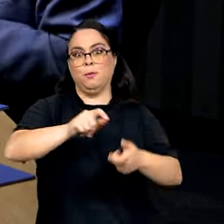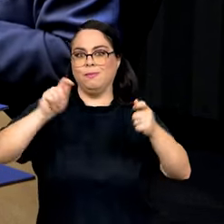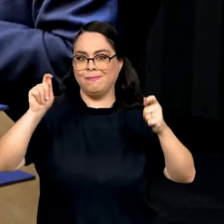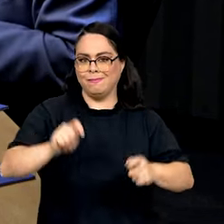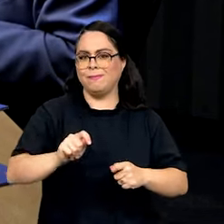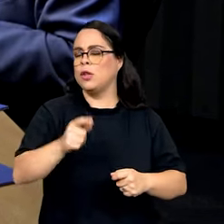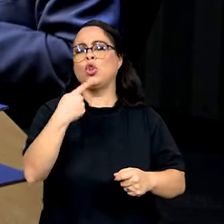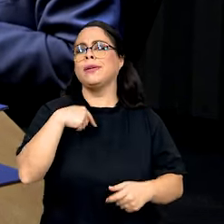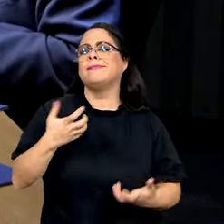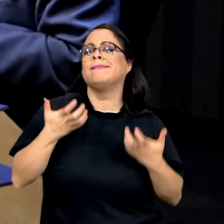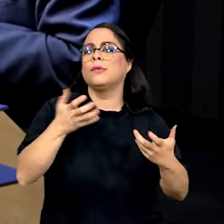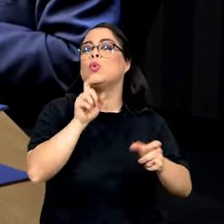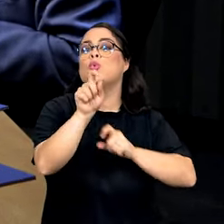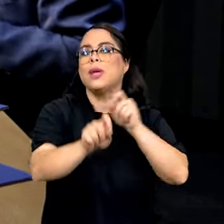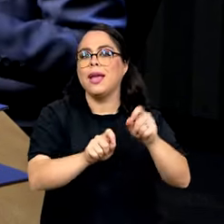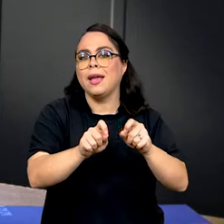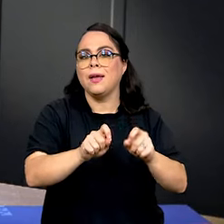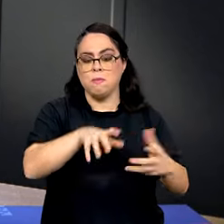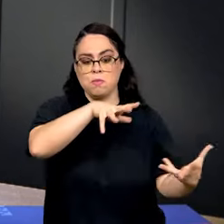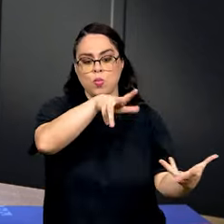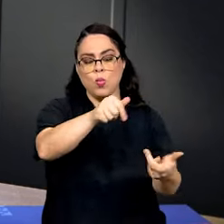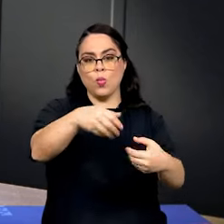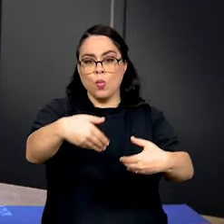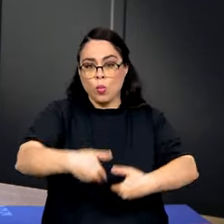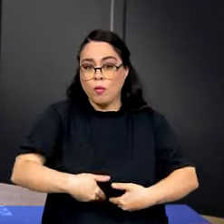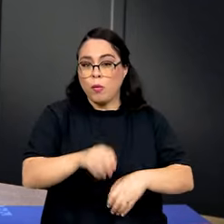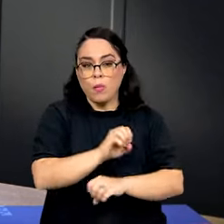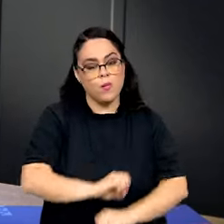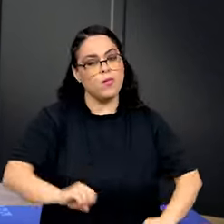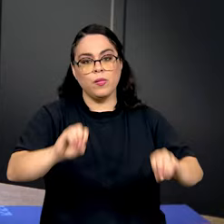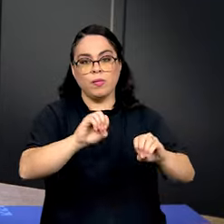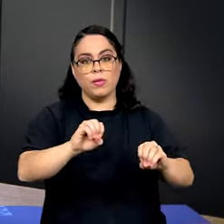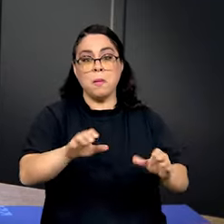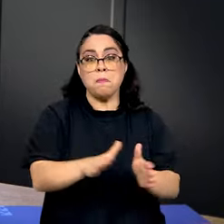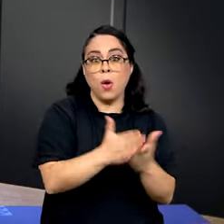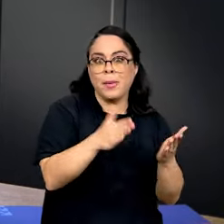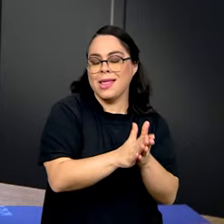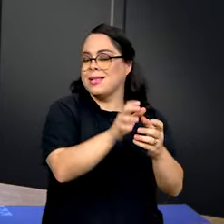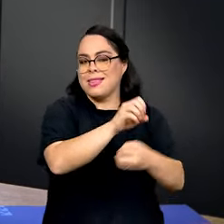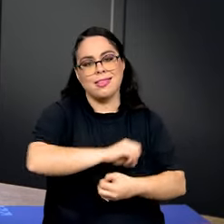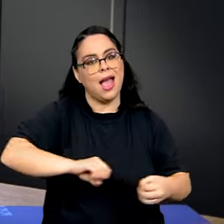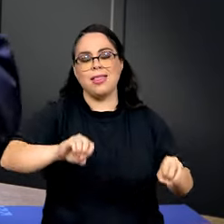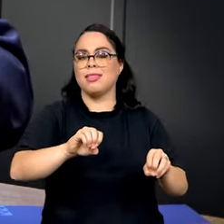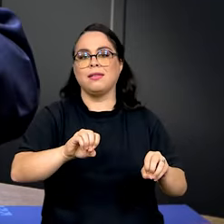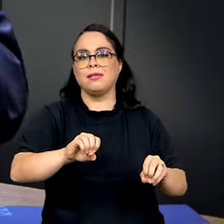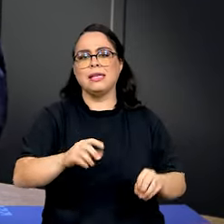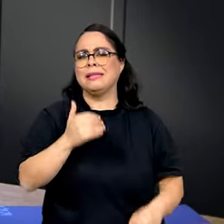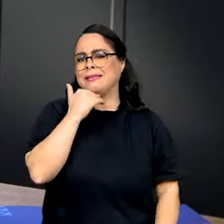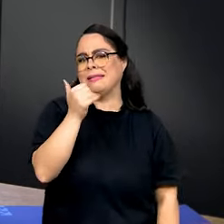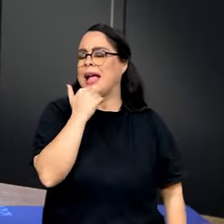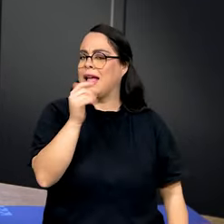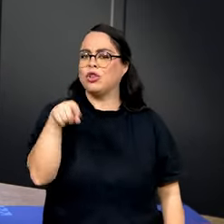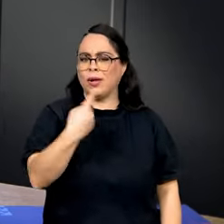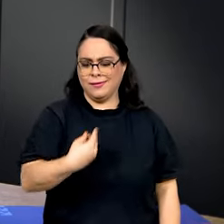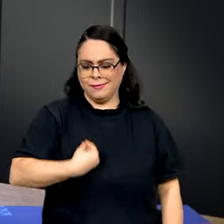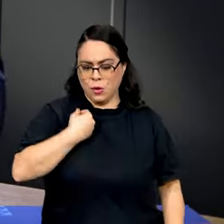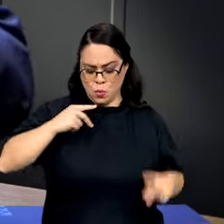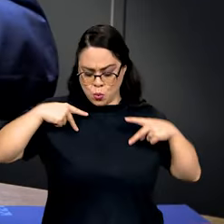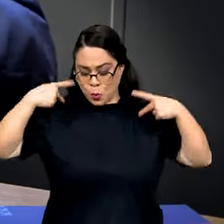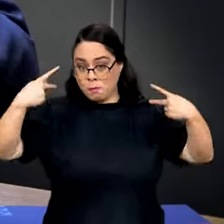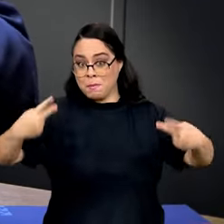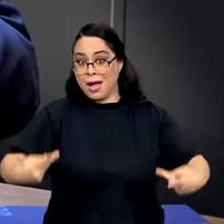Global o que queremos queremos um mundo sem fome queremos um mundo sem pobreza não é razoável que a